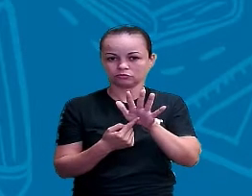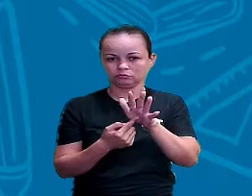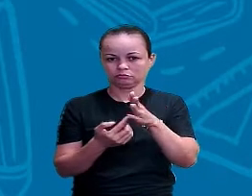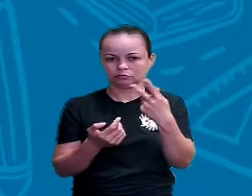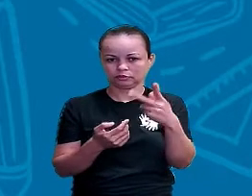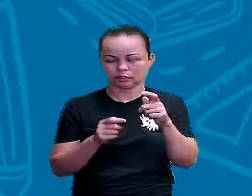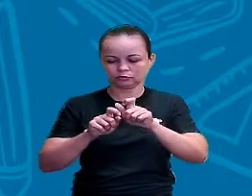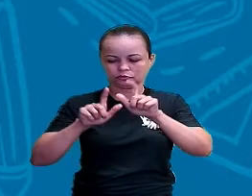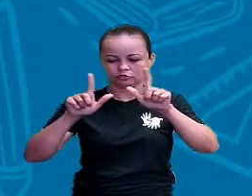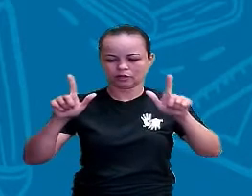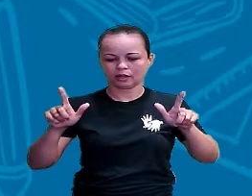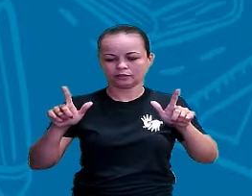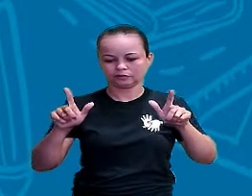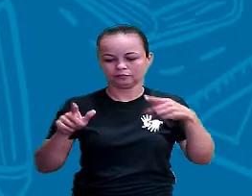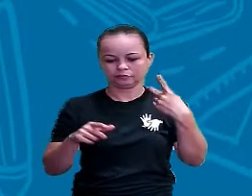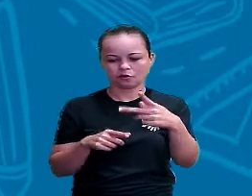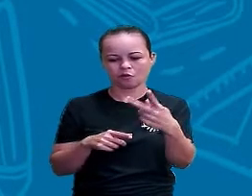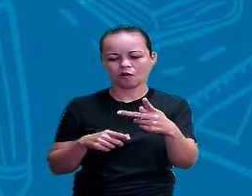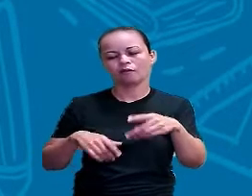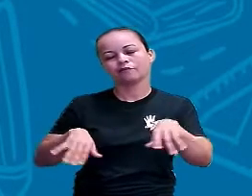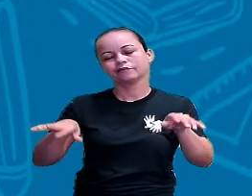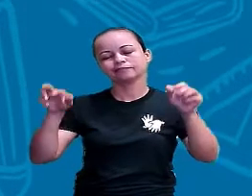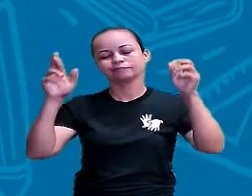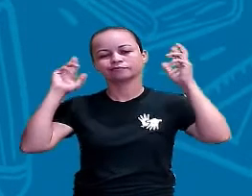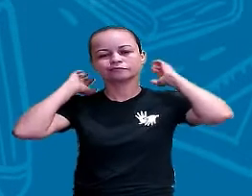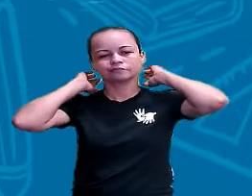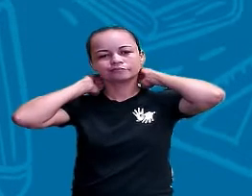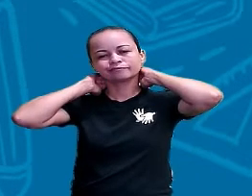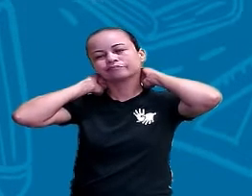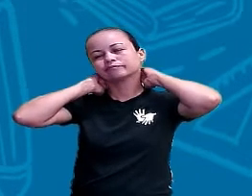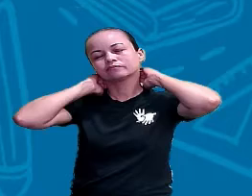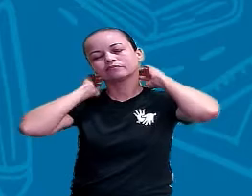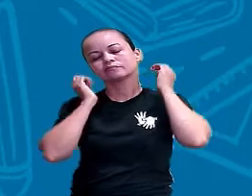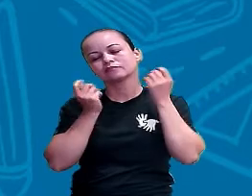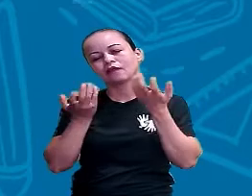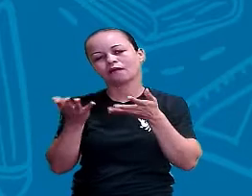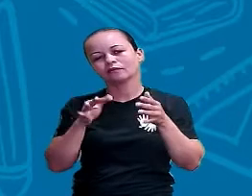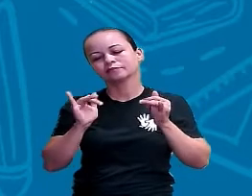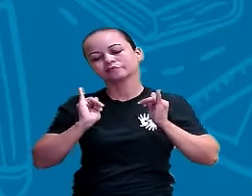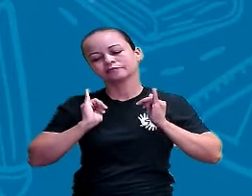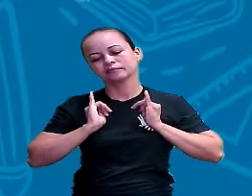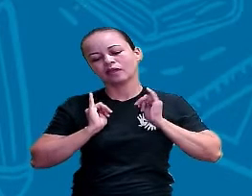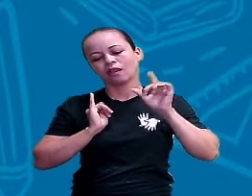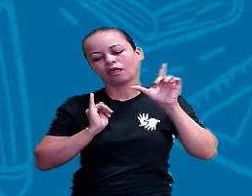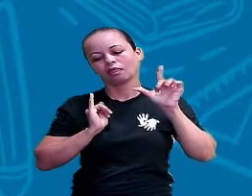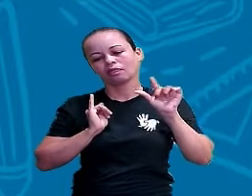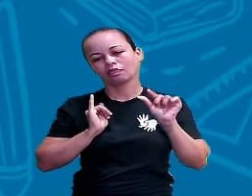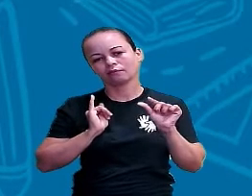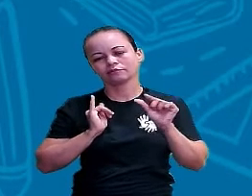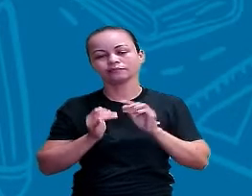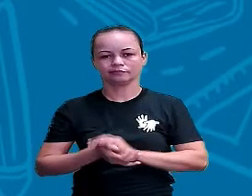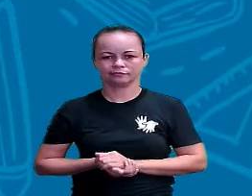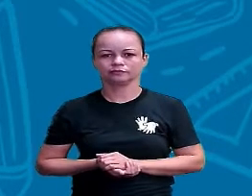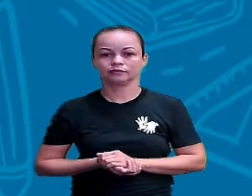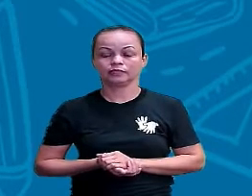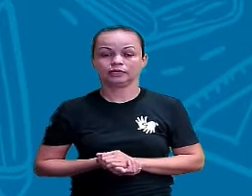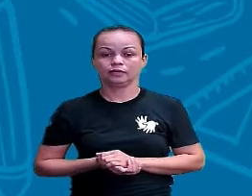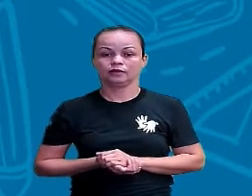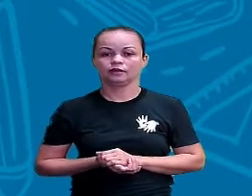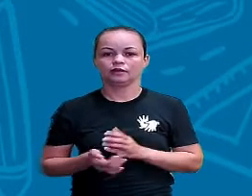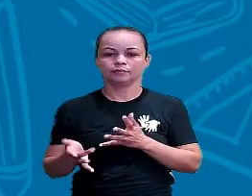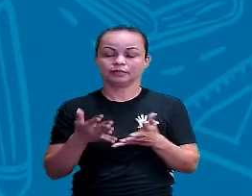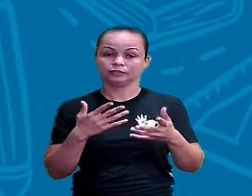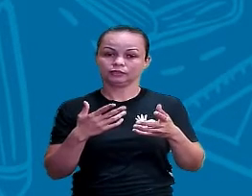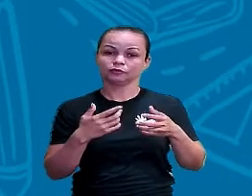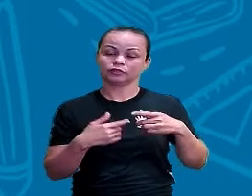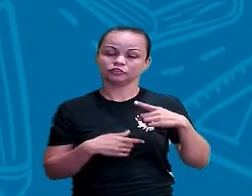mostrando que durante o repouso essa frequência respiratória ela diminui. À medida que quando a gente está